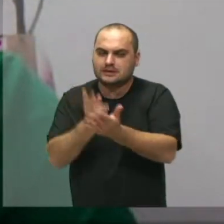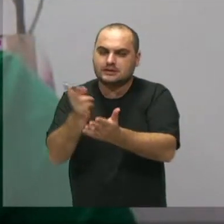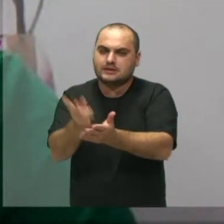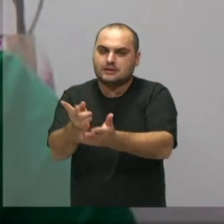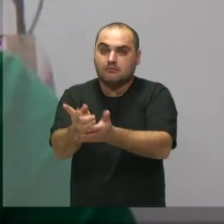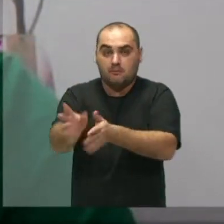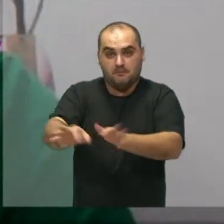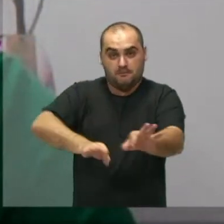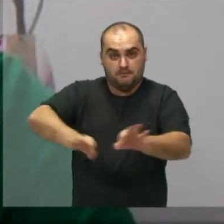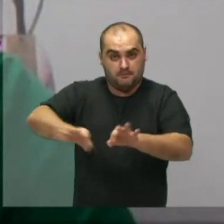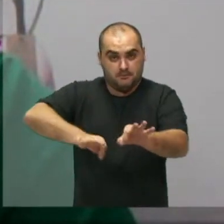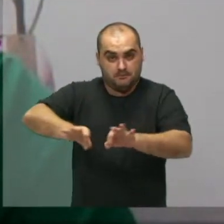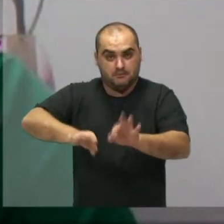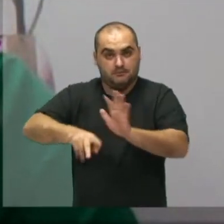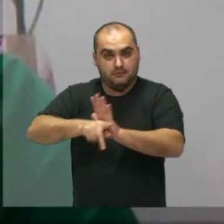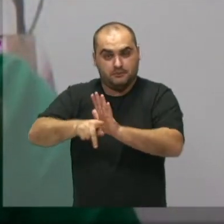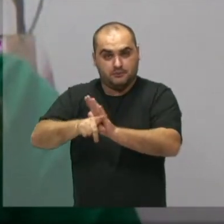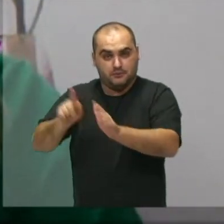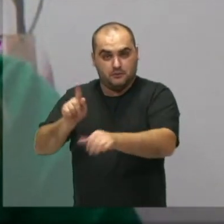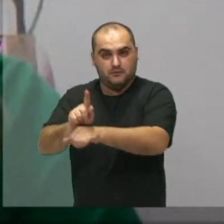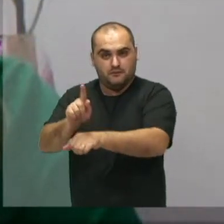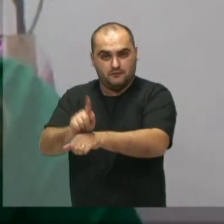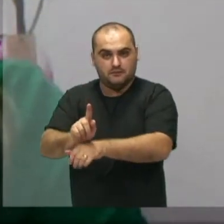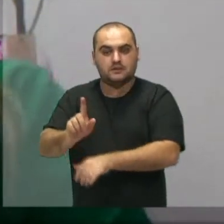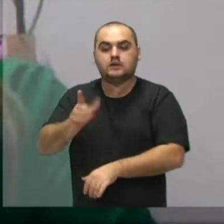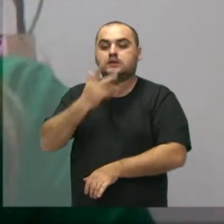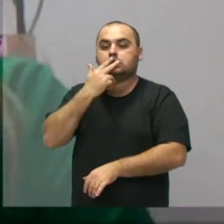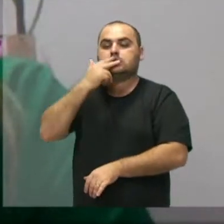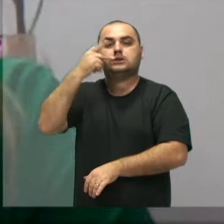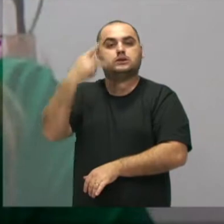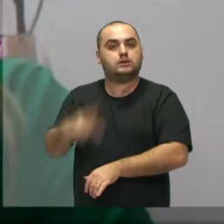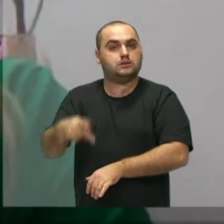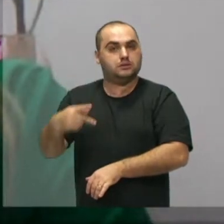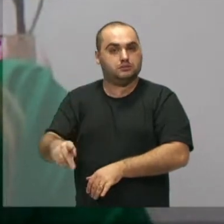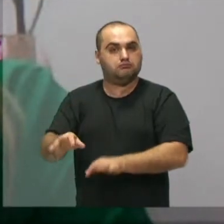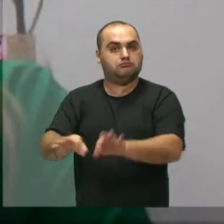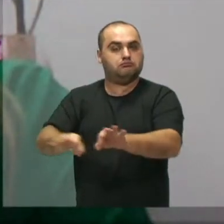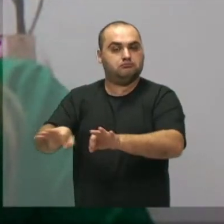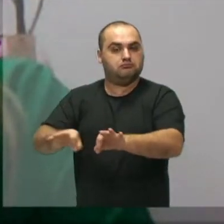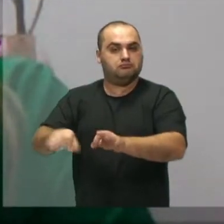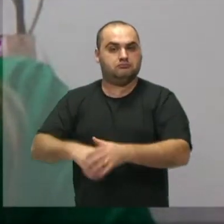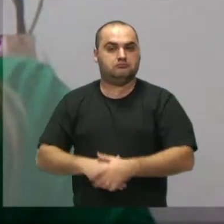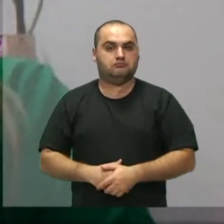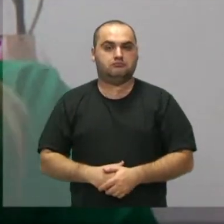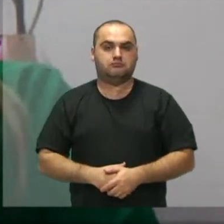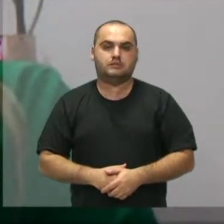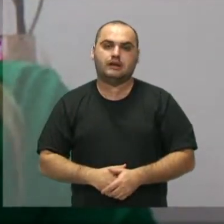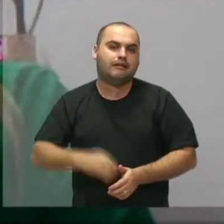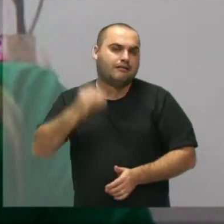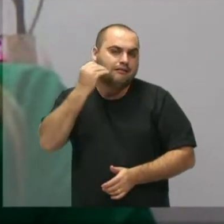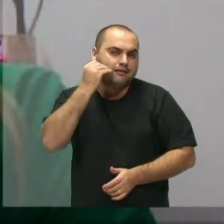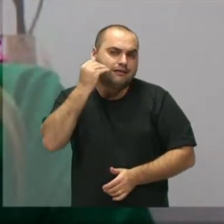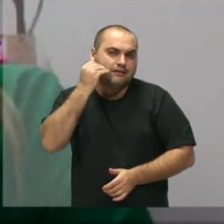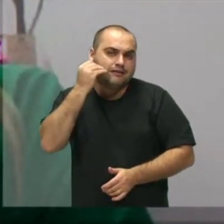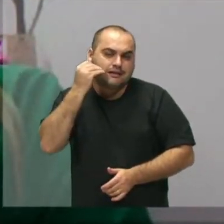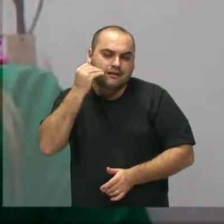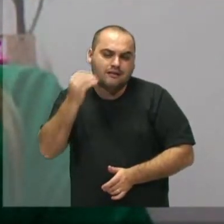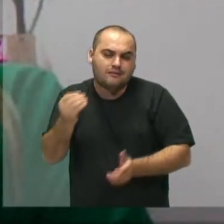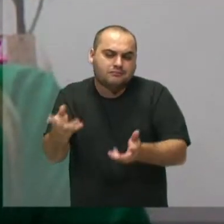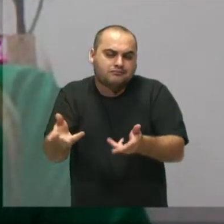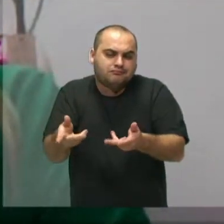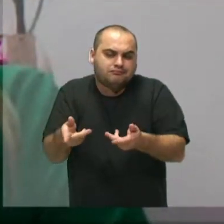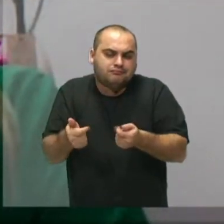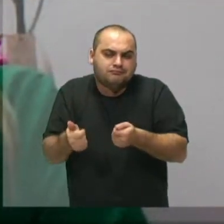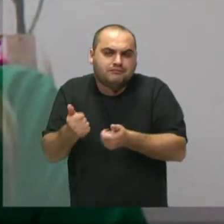plano de campanha, o plano de governo que eu tinha feito já foi para isso, para tentar fazer um pouquinho mais por